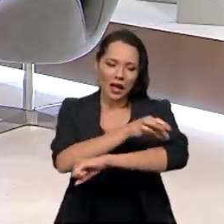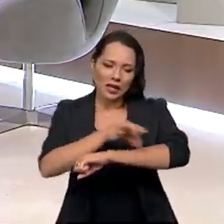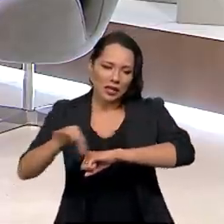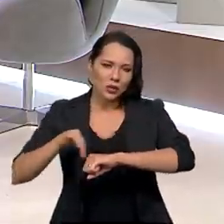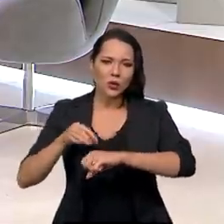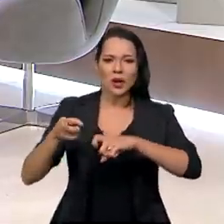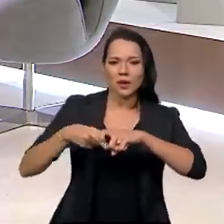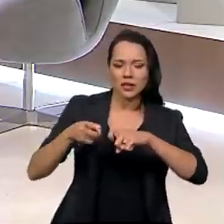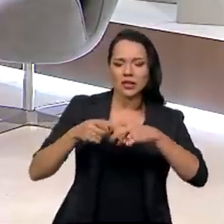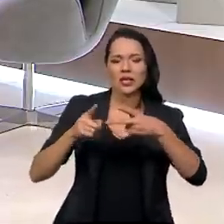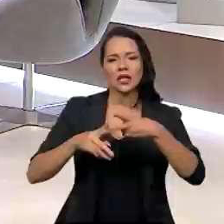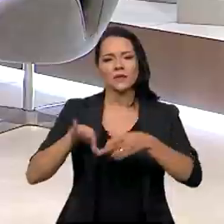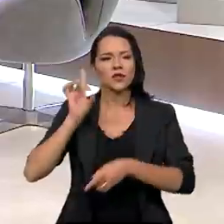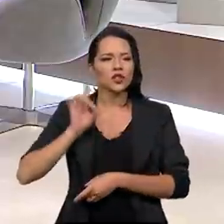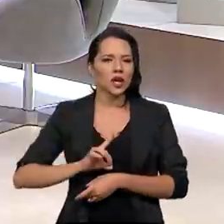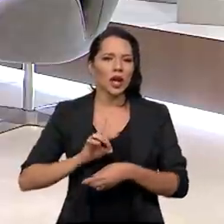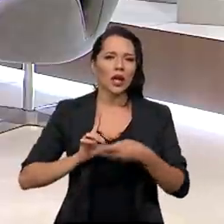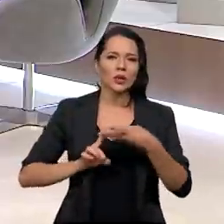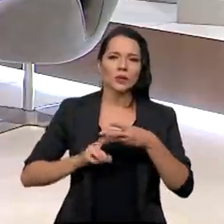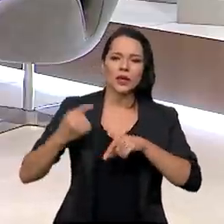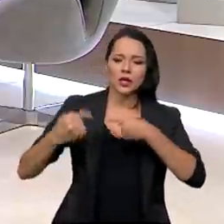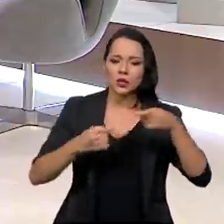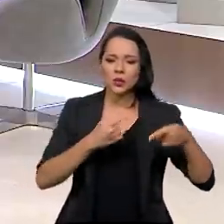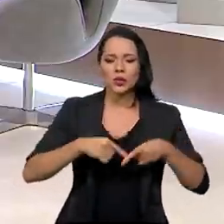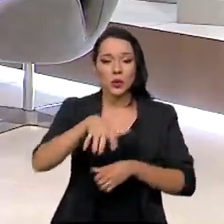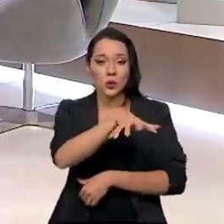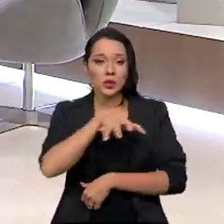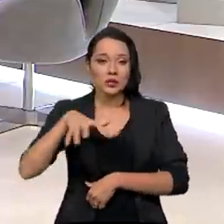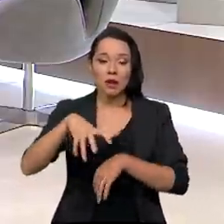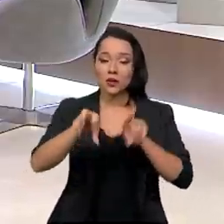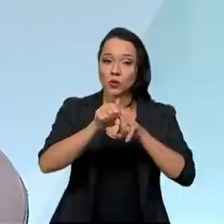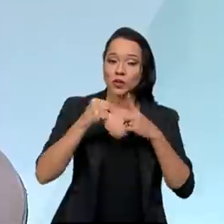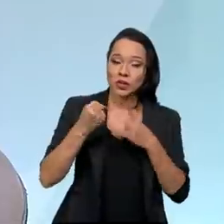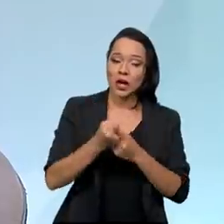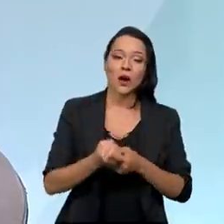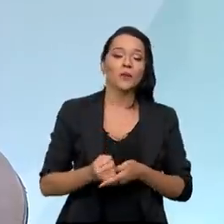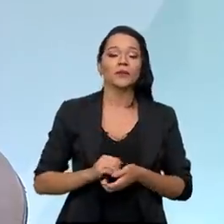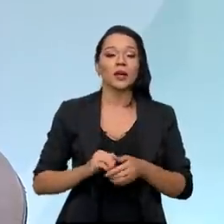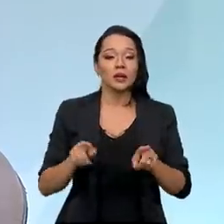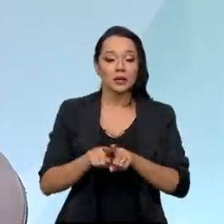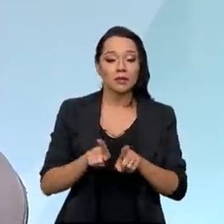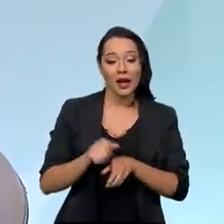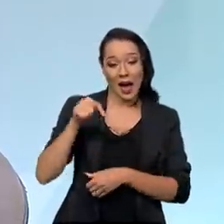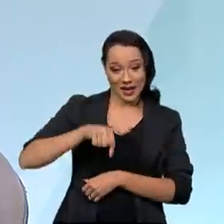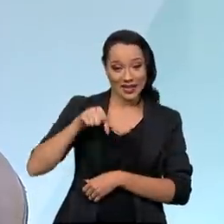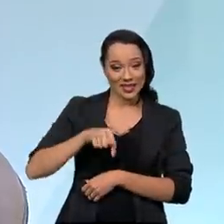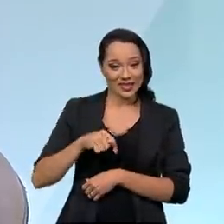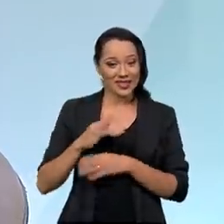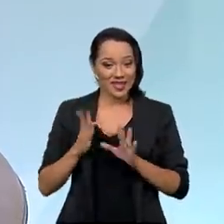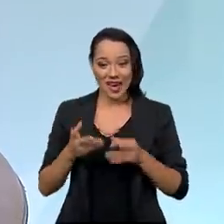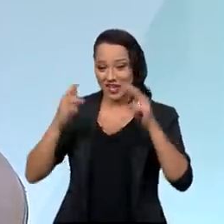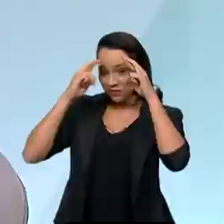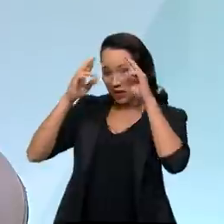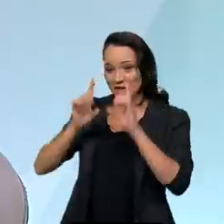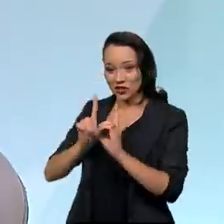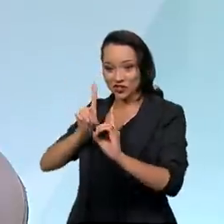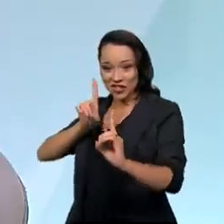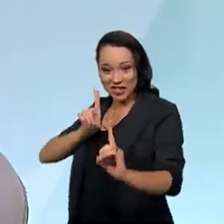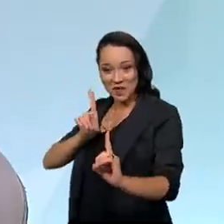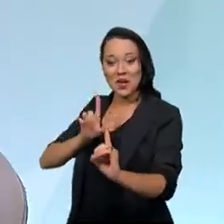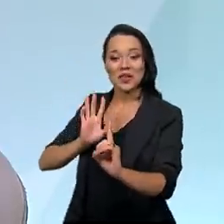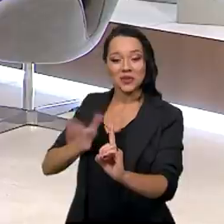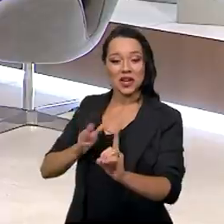medicina, direito, a discussão dos espaços sociais. Veja que nós estamos aqui, não é? Respeitando a distância